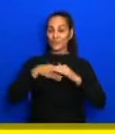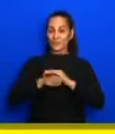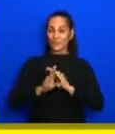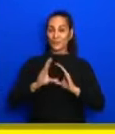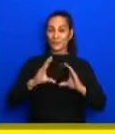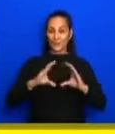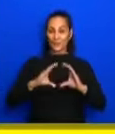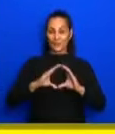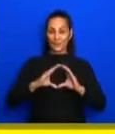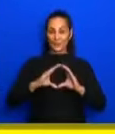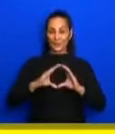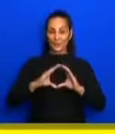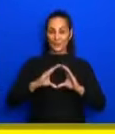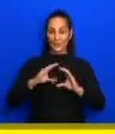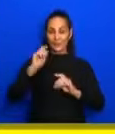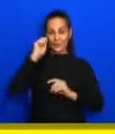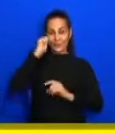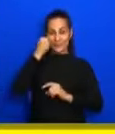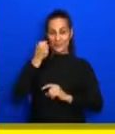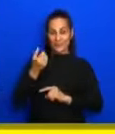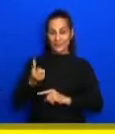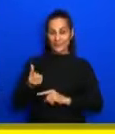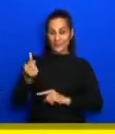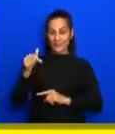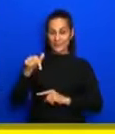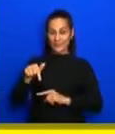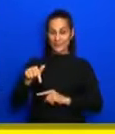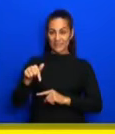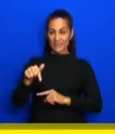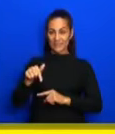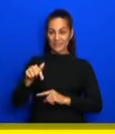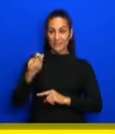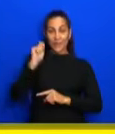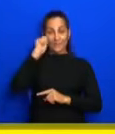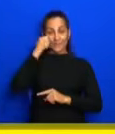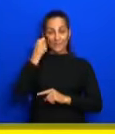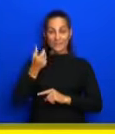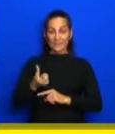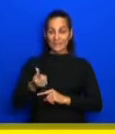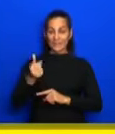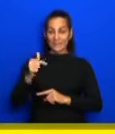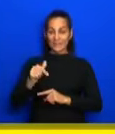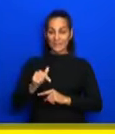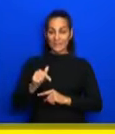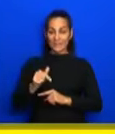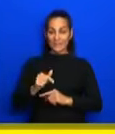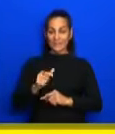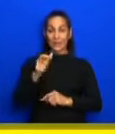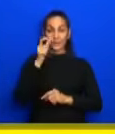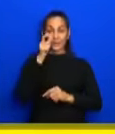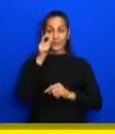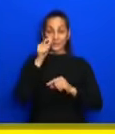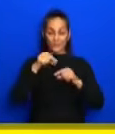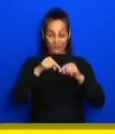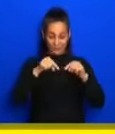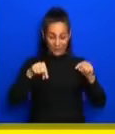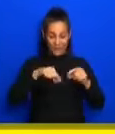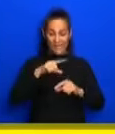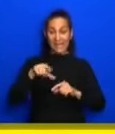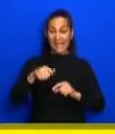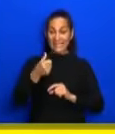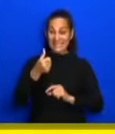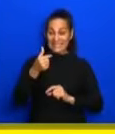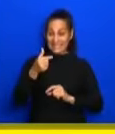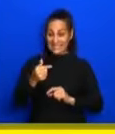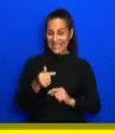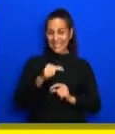Time Mania. Bola preta 67, preta número 67. Vamos confirmar